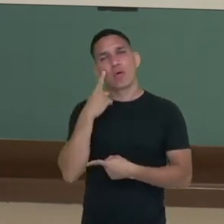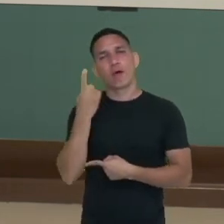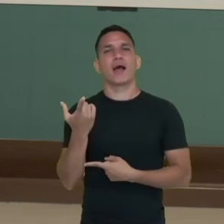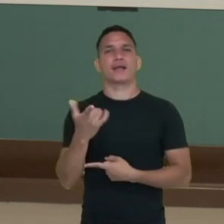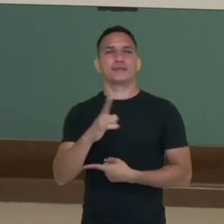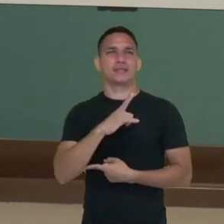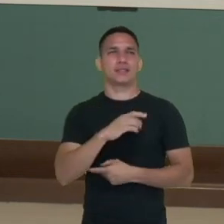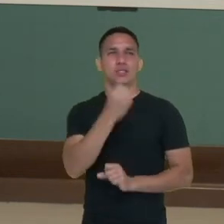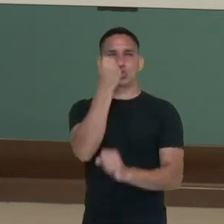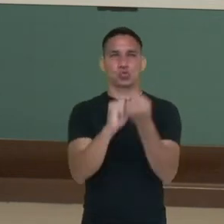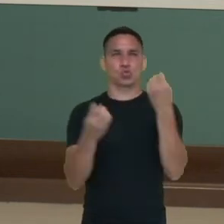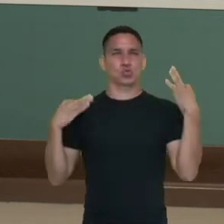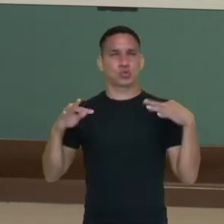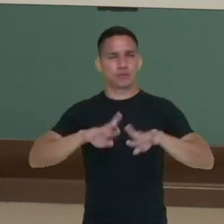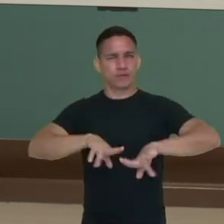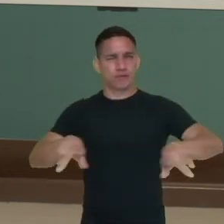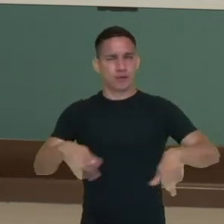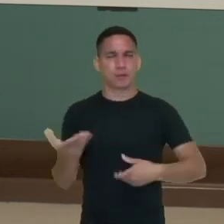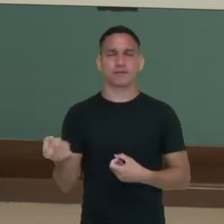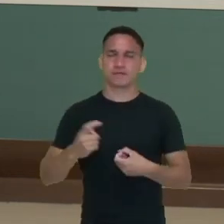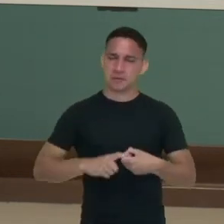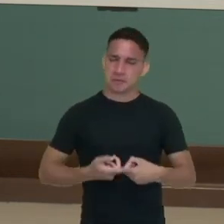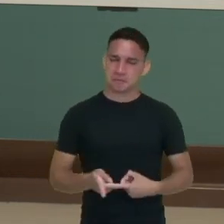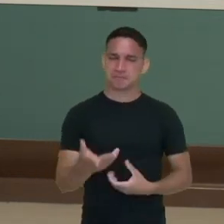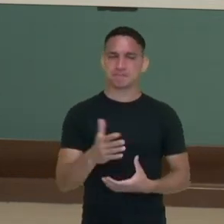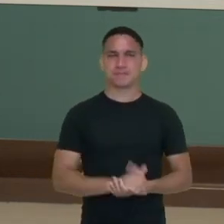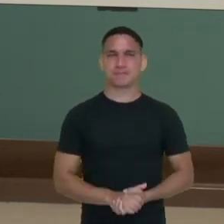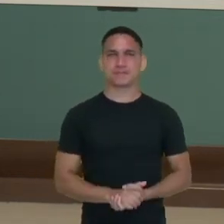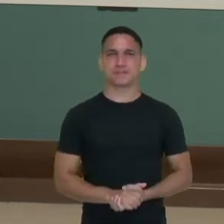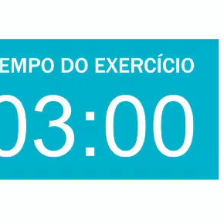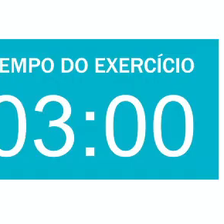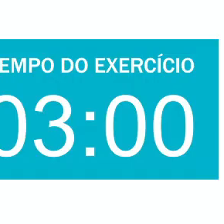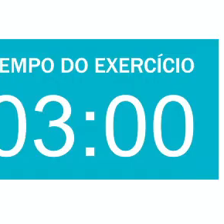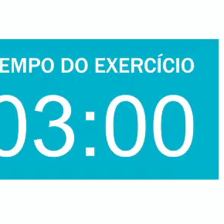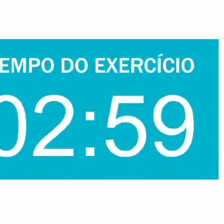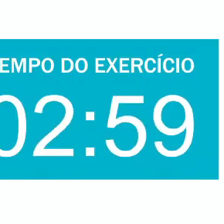turismo, entre outros, ok? Então já a gente volta com a correção.